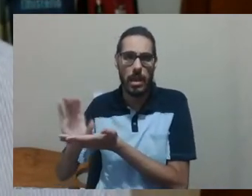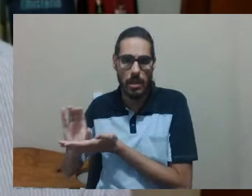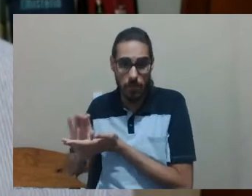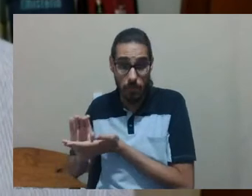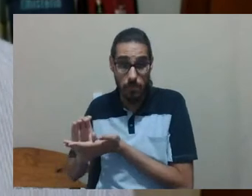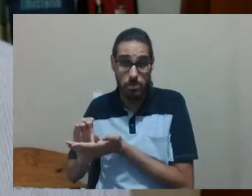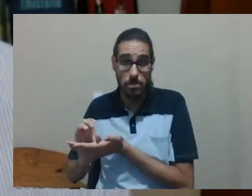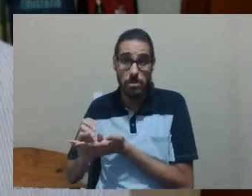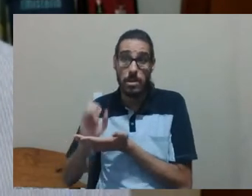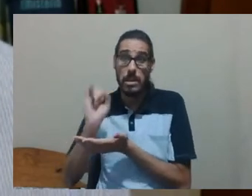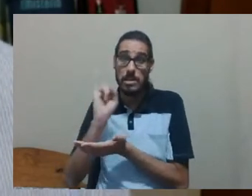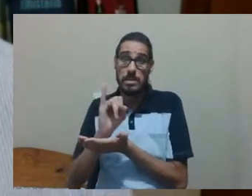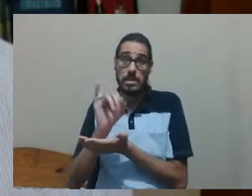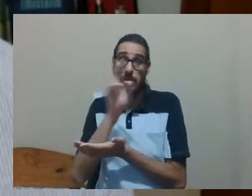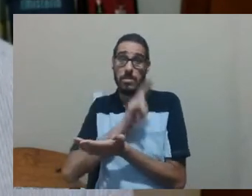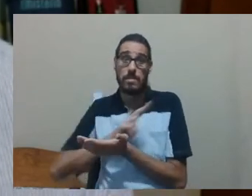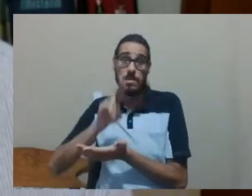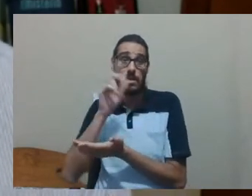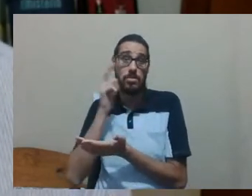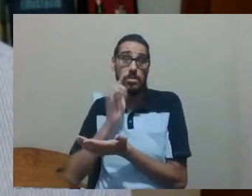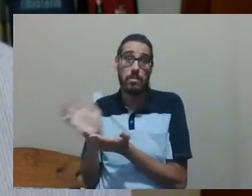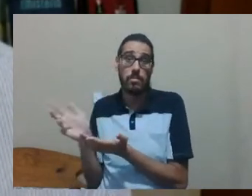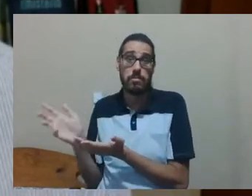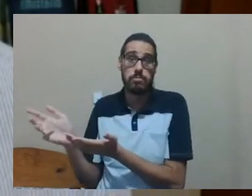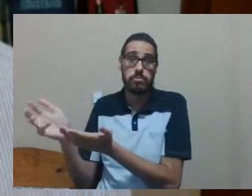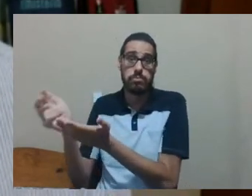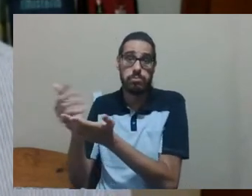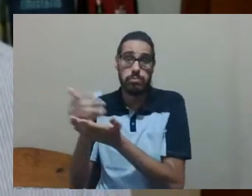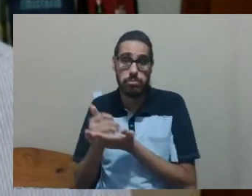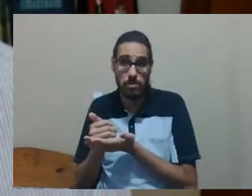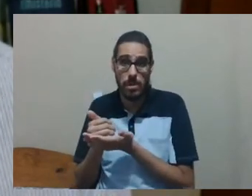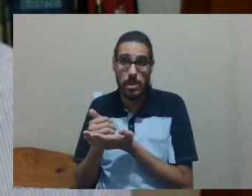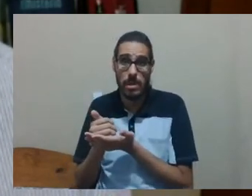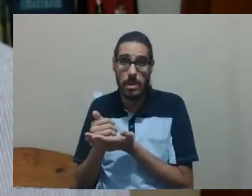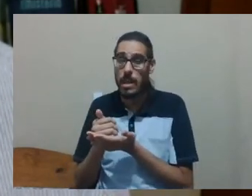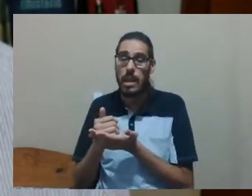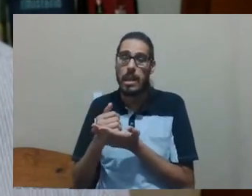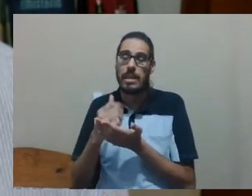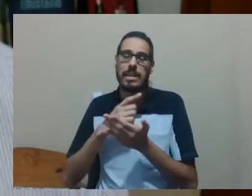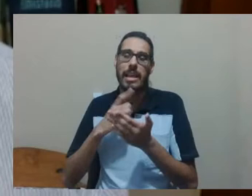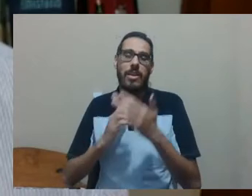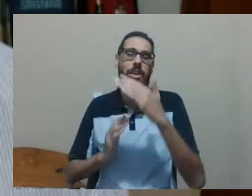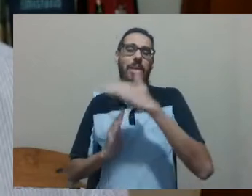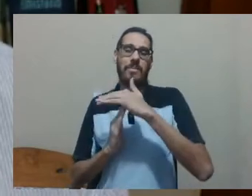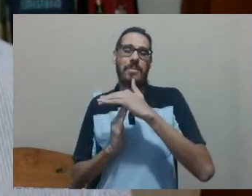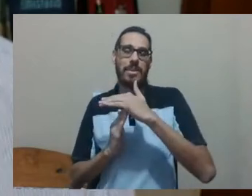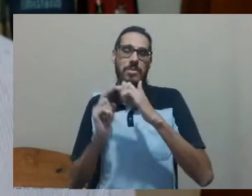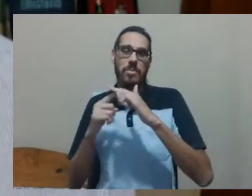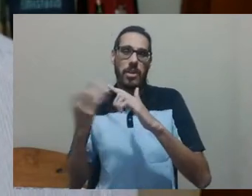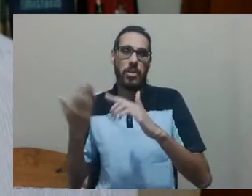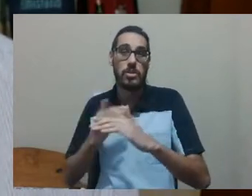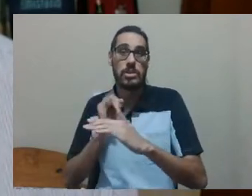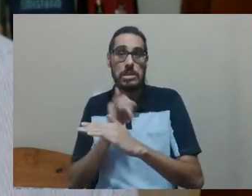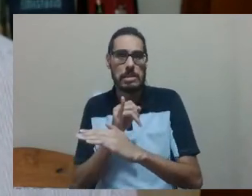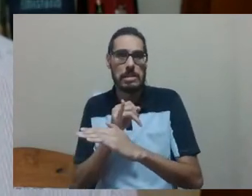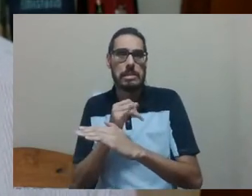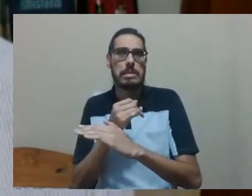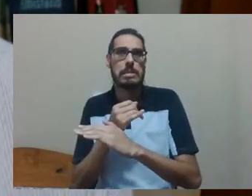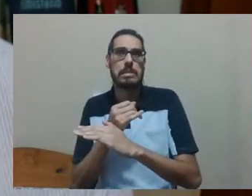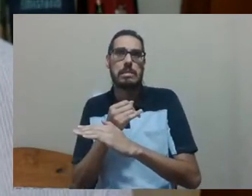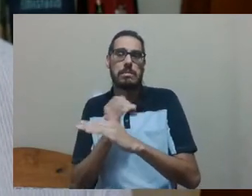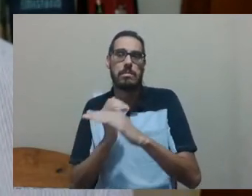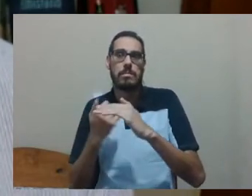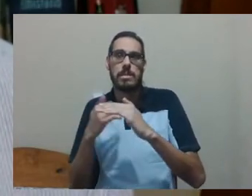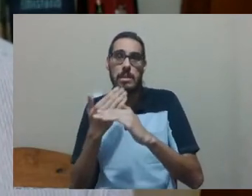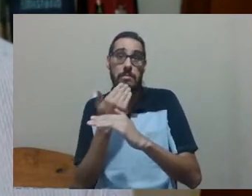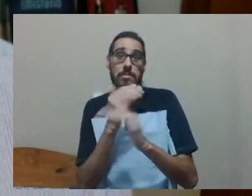capta muito mais do que isso, ela não consegue utilizá-lo, tem que pedir extensão desse orçamento. E o futuro se coloca que, se